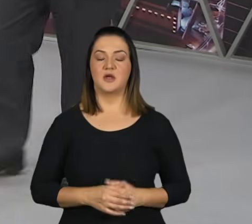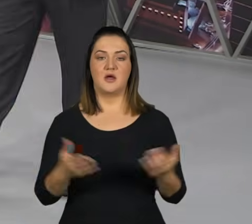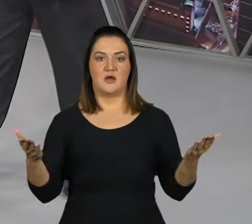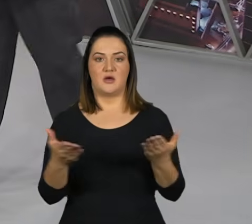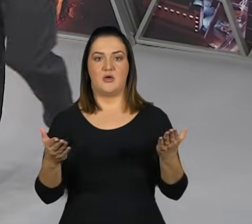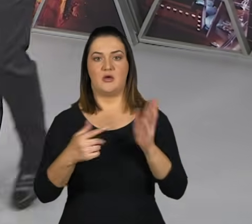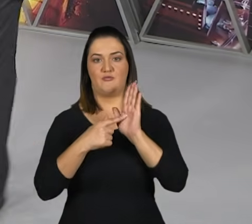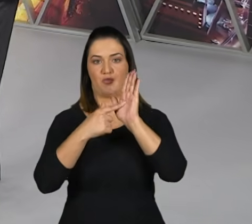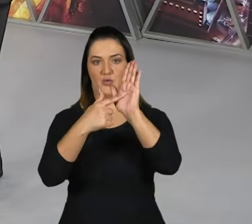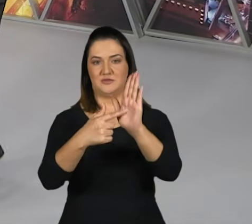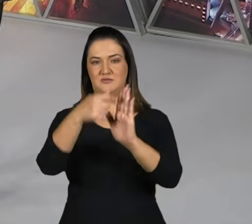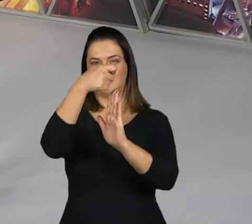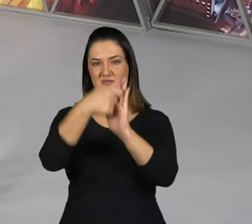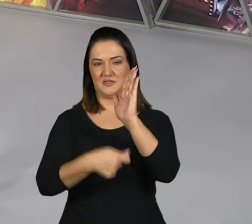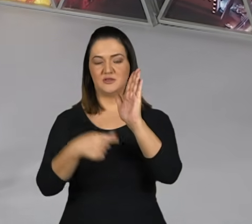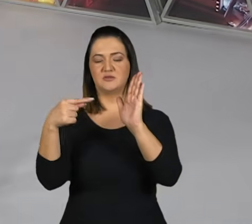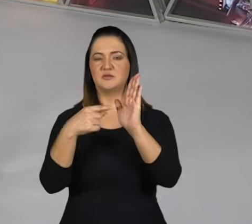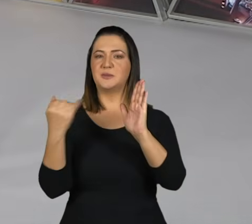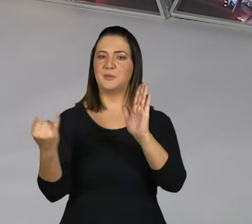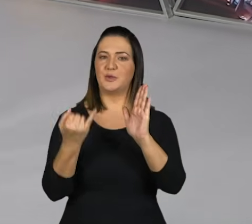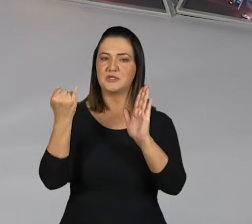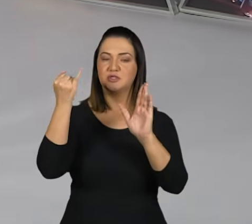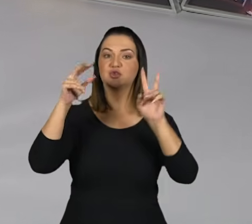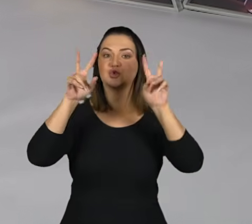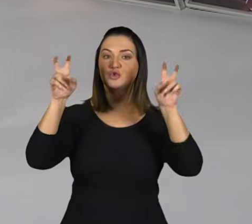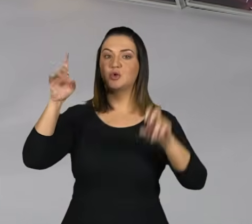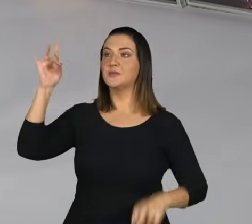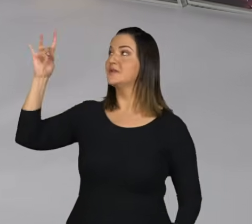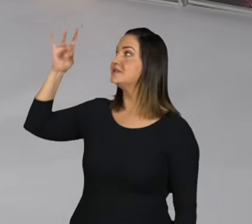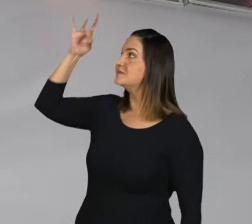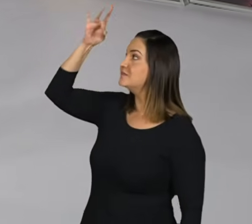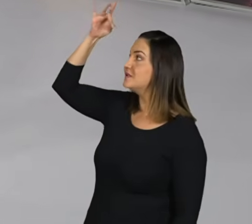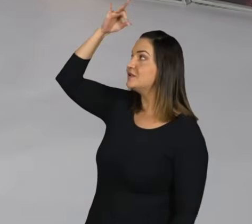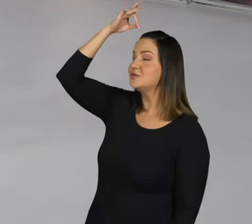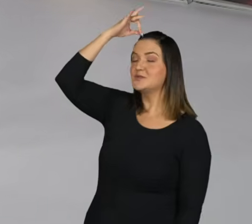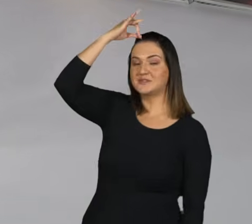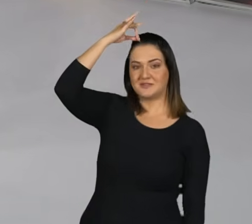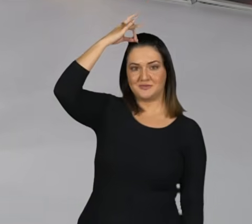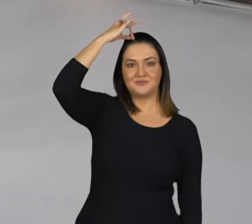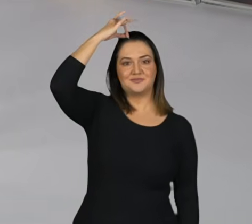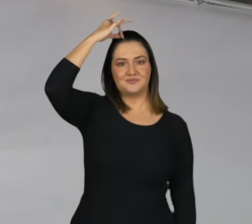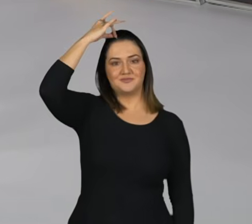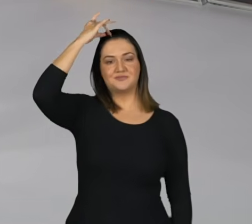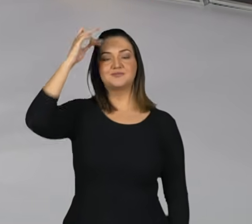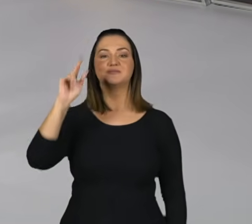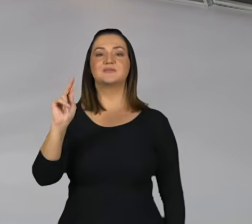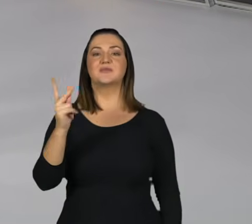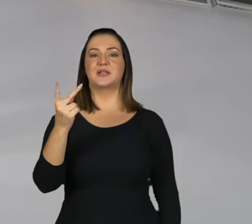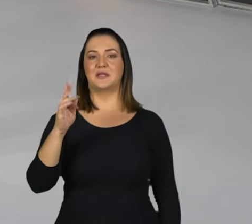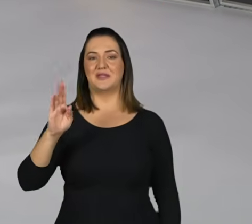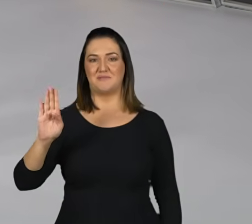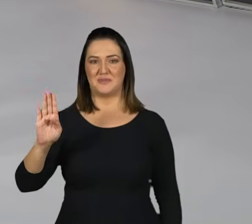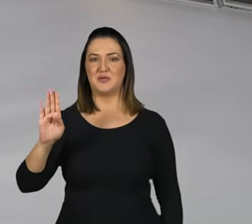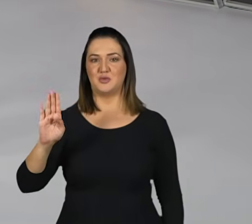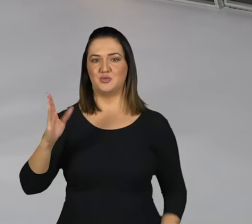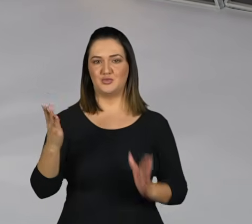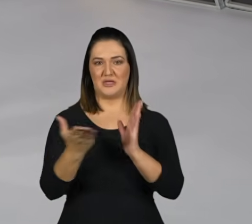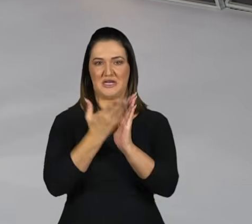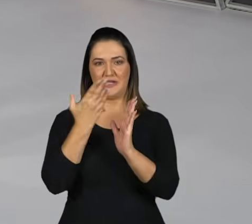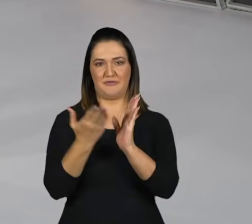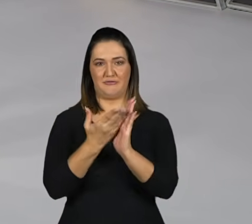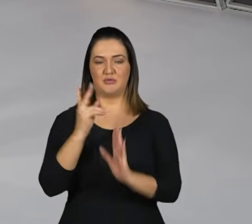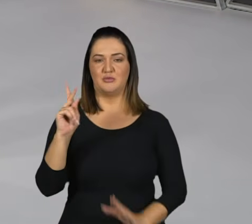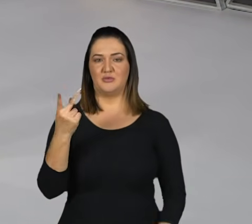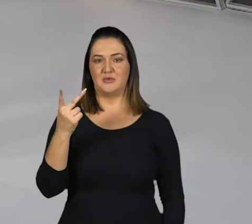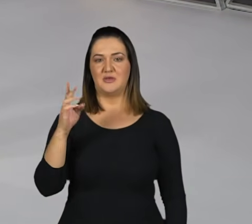Eu vou lhe mostrar agora um texto muito importante sobre o Espírito Santo. Veja só o que diz aqui Hebreus. Nós vamos